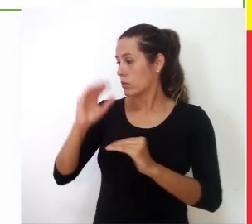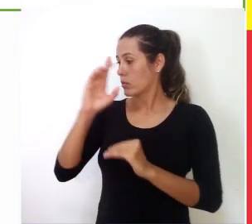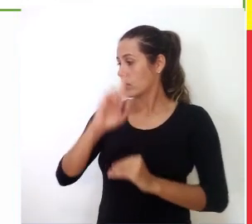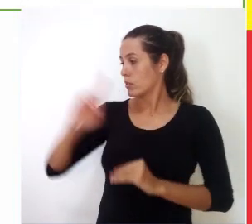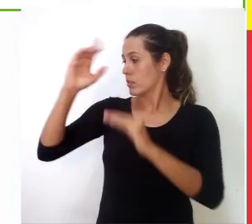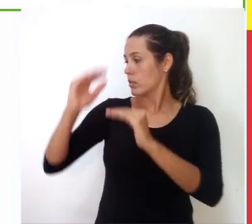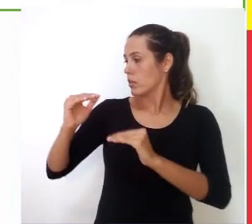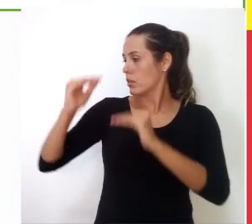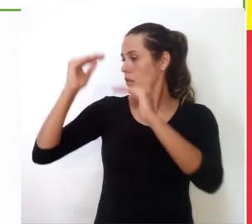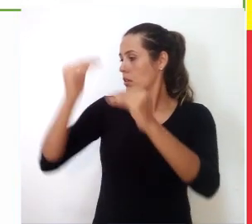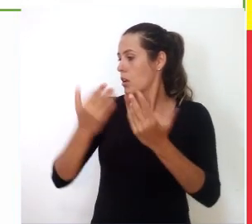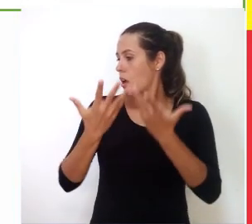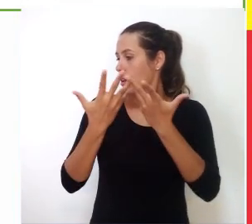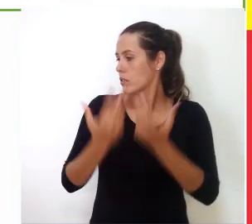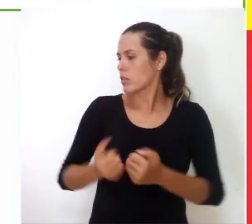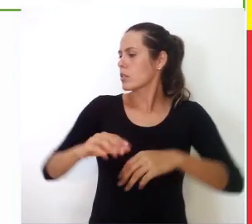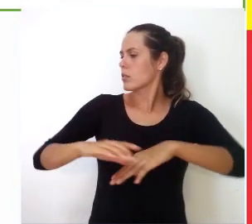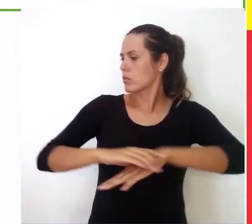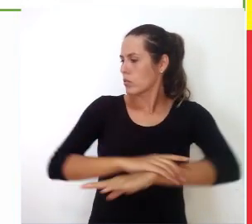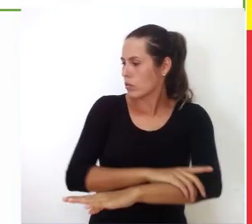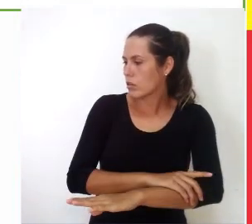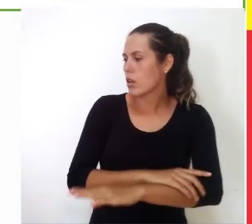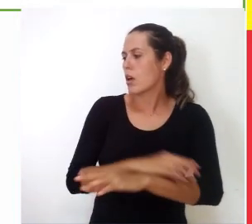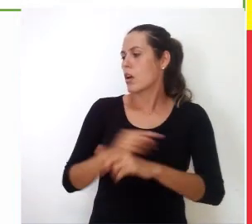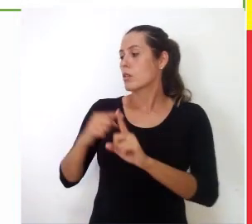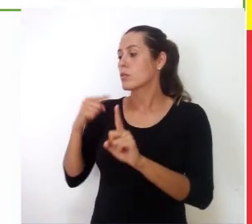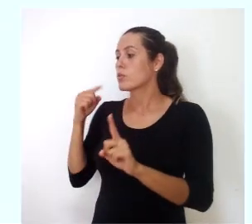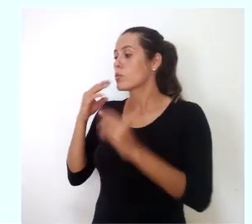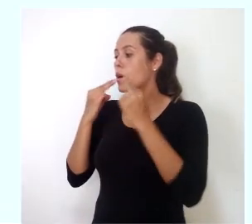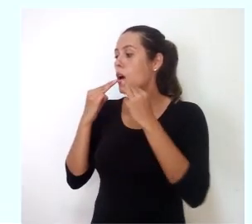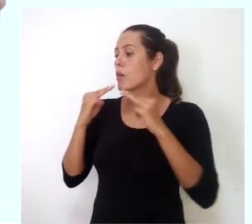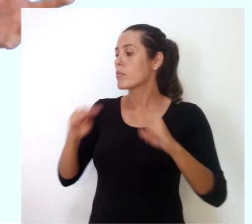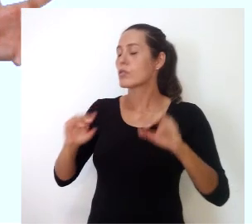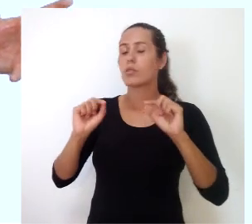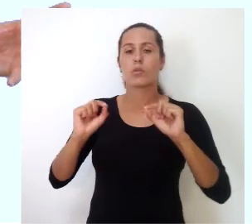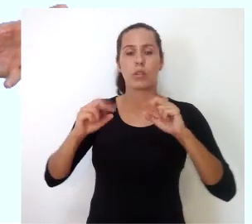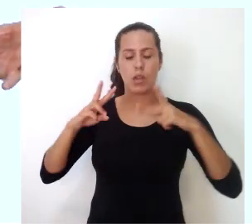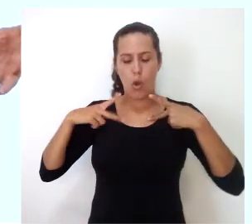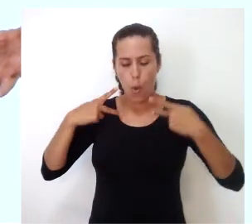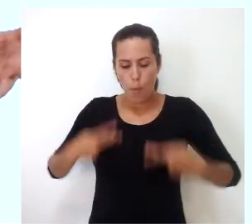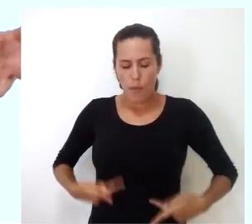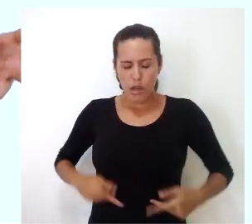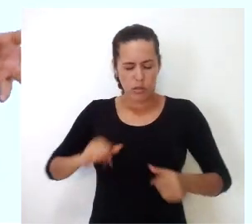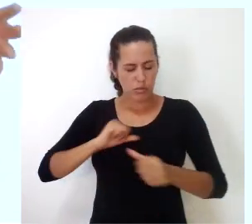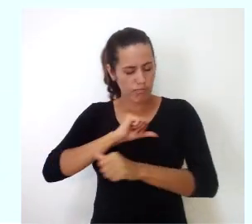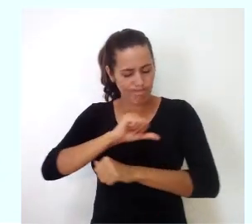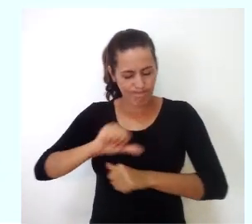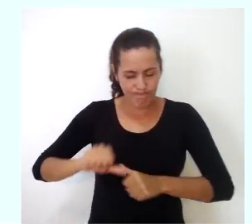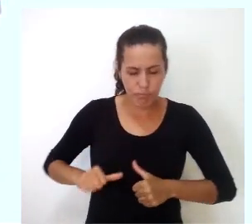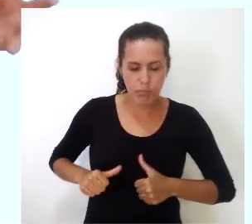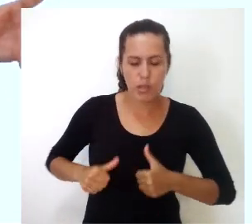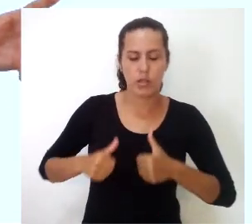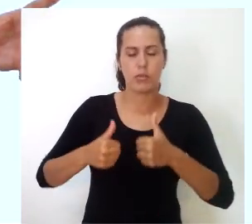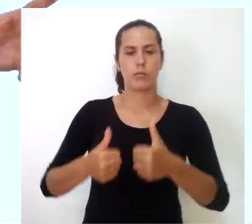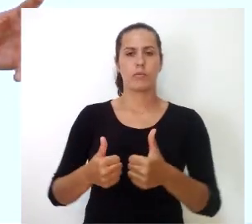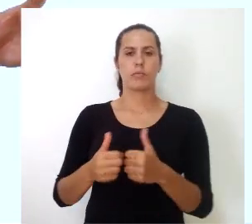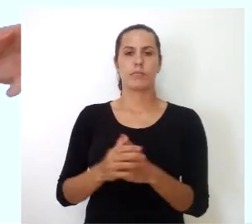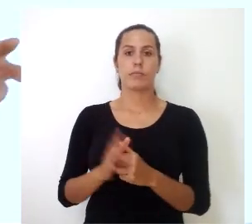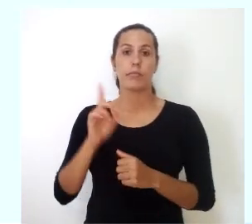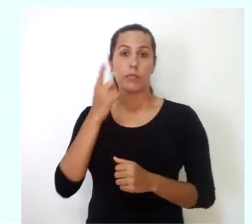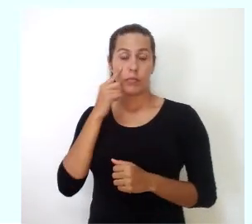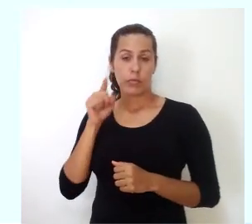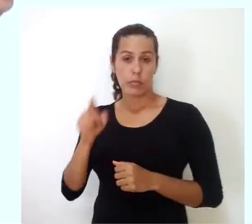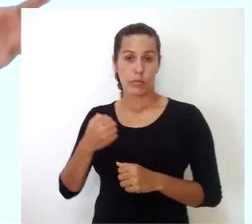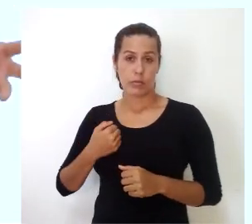aperfeiçoar o humano. Nós observamos aqui algumas tradições religiosas. Podem observar que